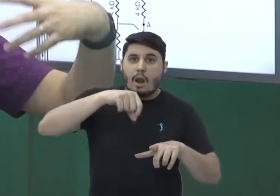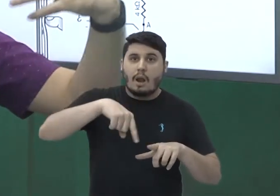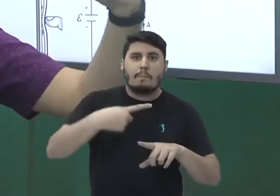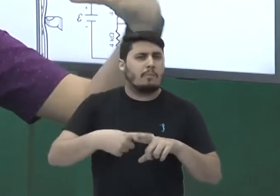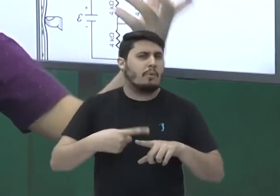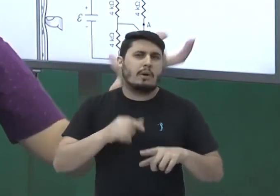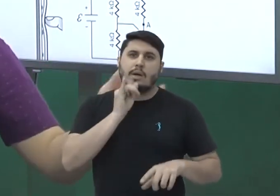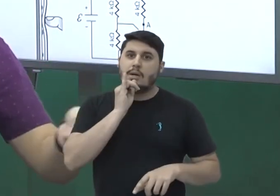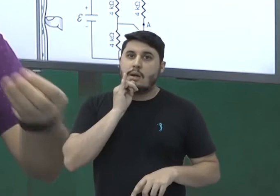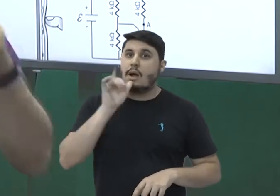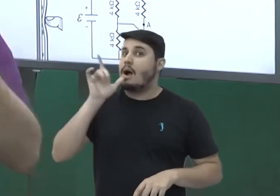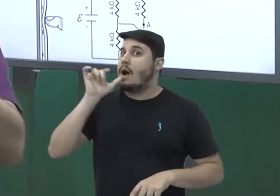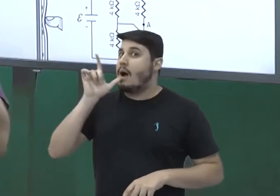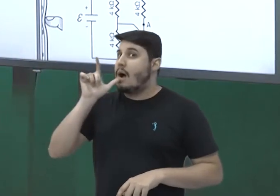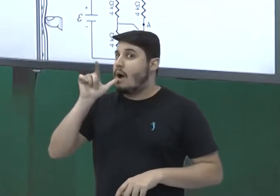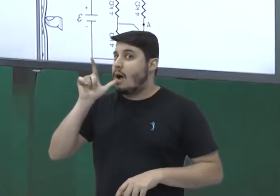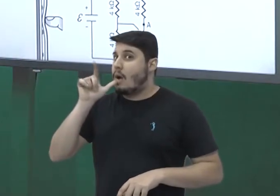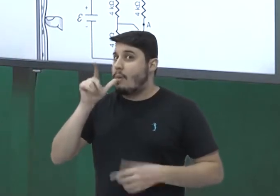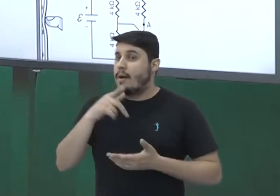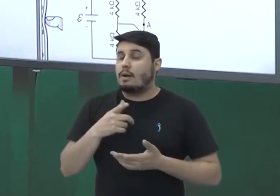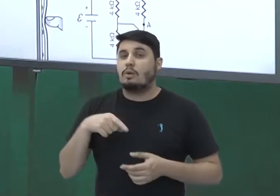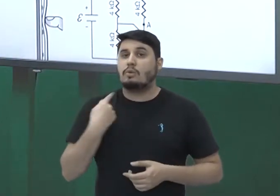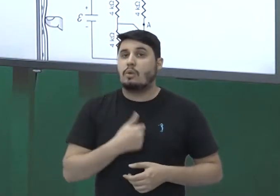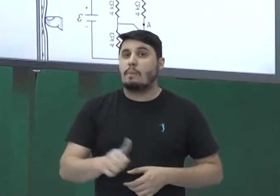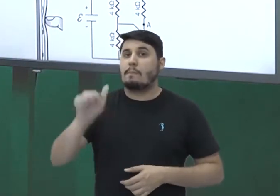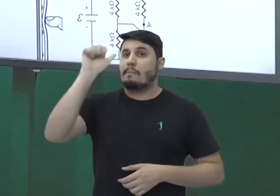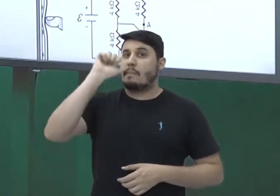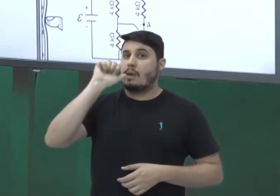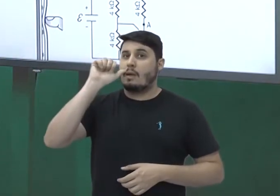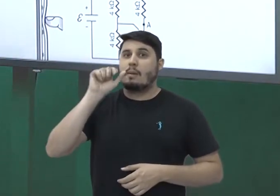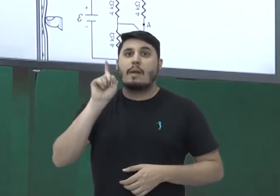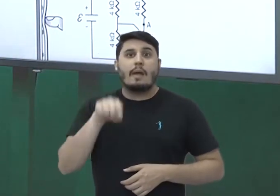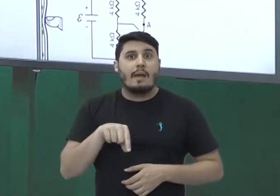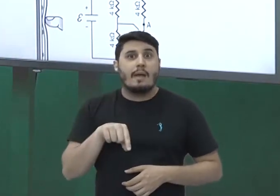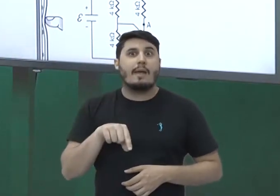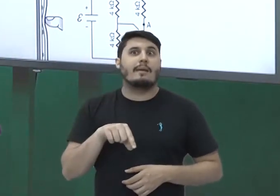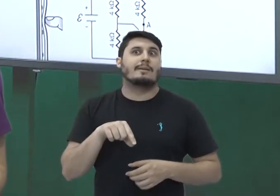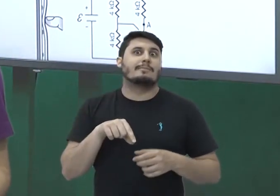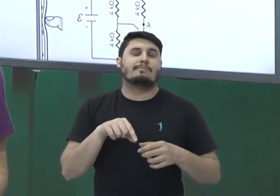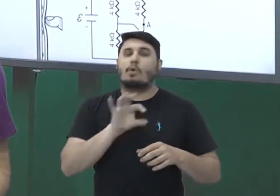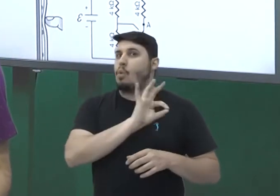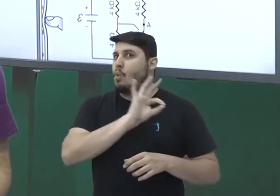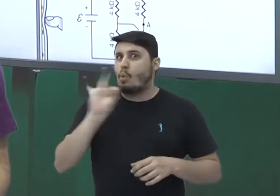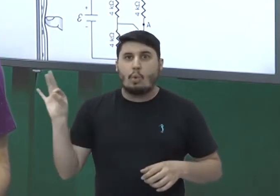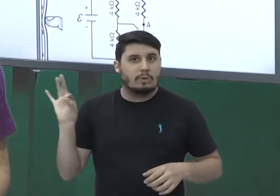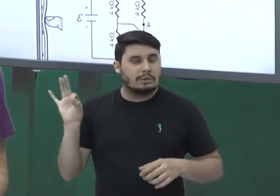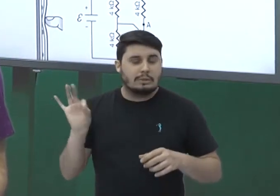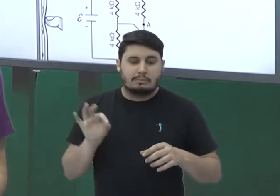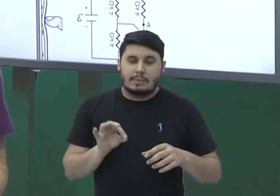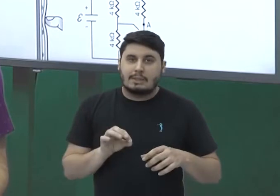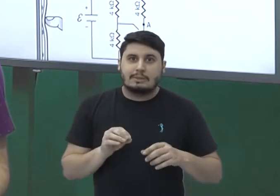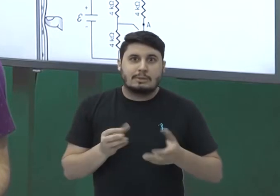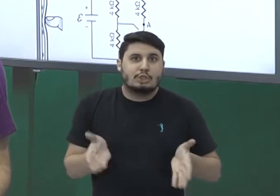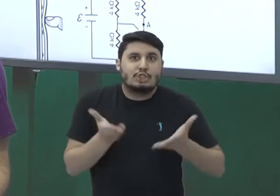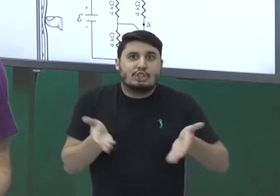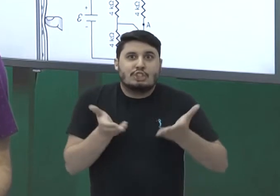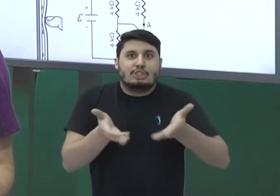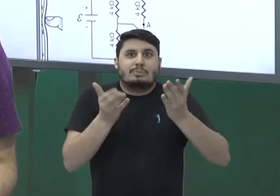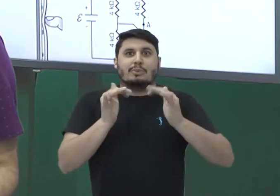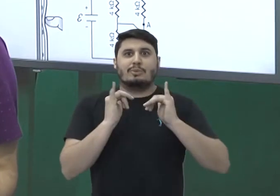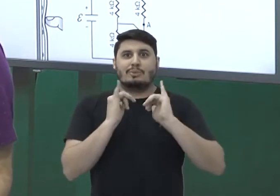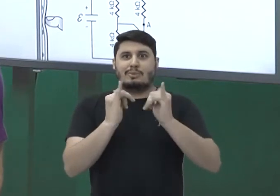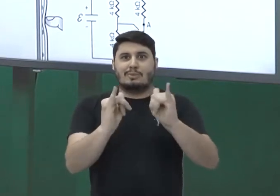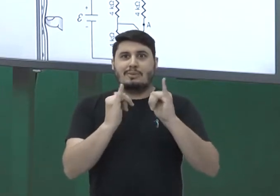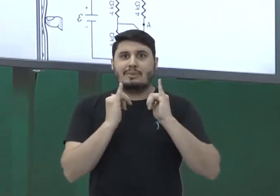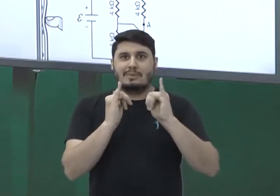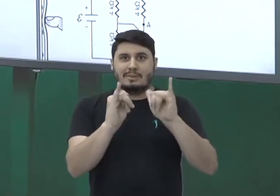destilada, aquela água de laboratório, mas a água que nós temos, ela é uma ótima condutora de eletricidade. Tá? Então,